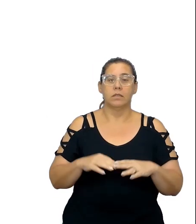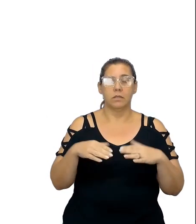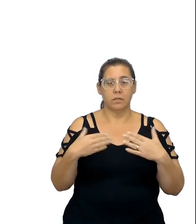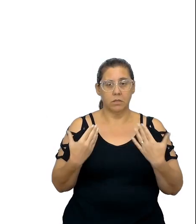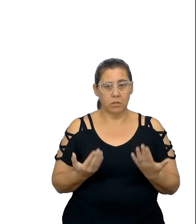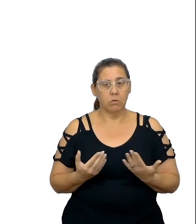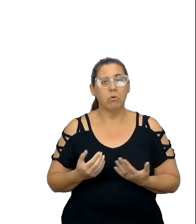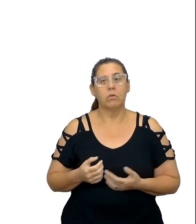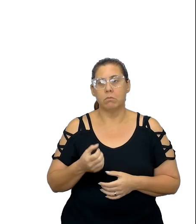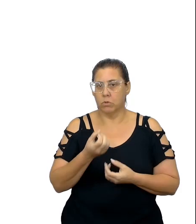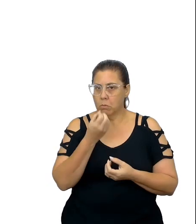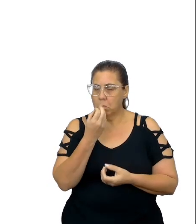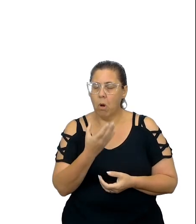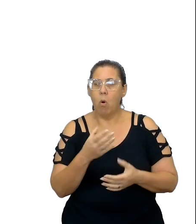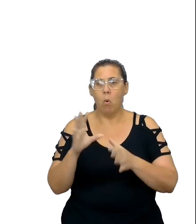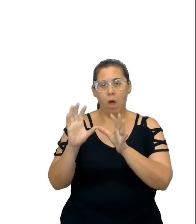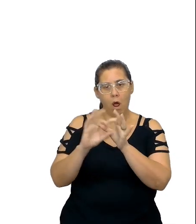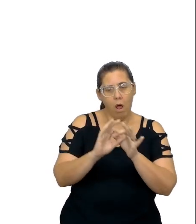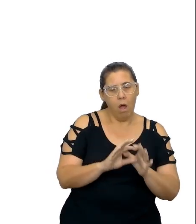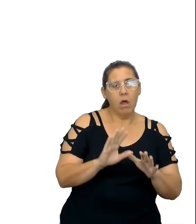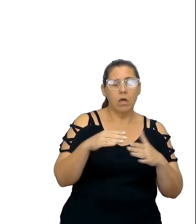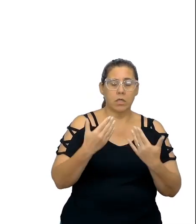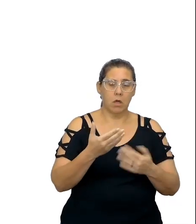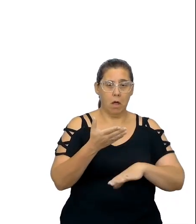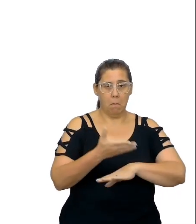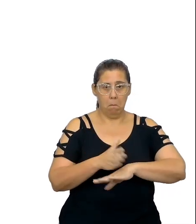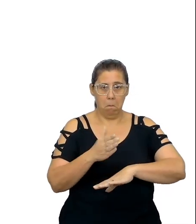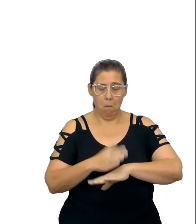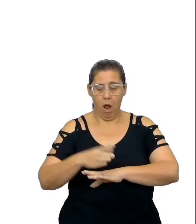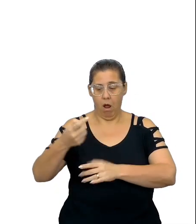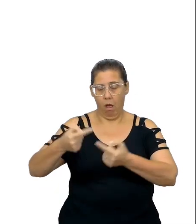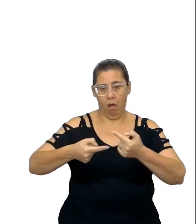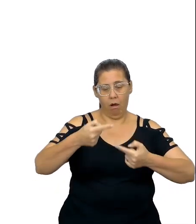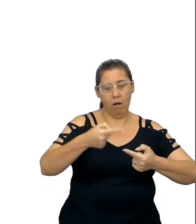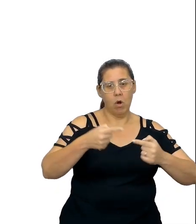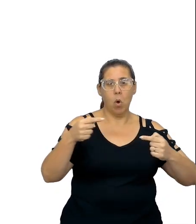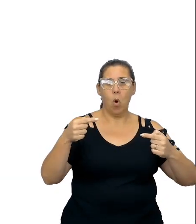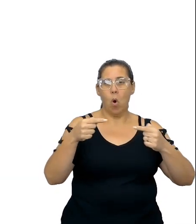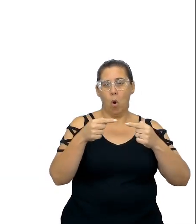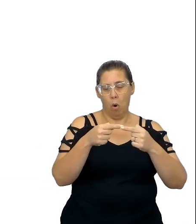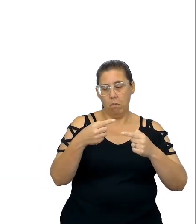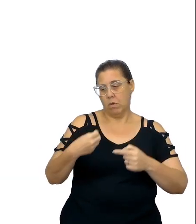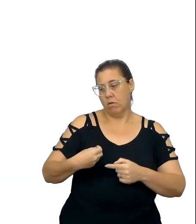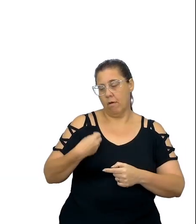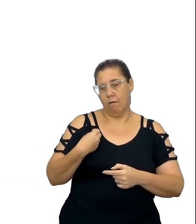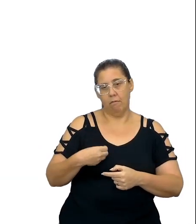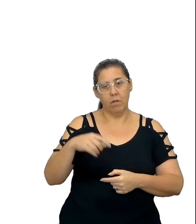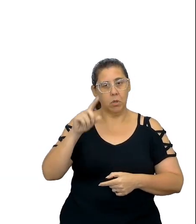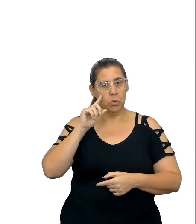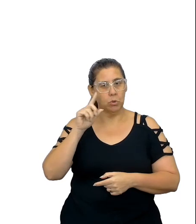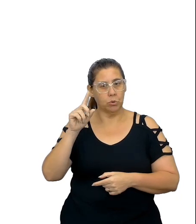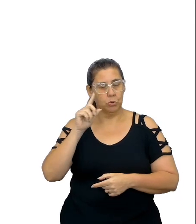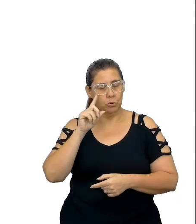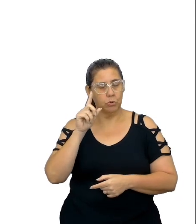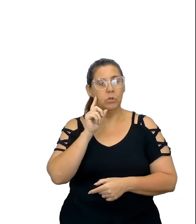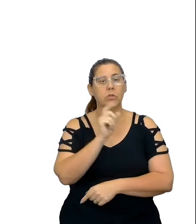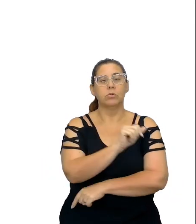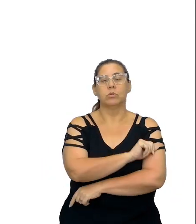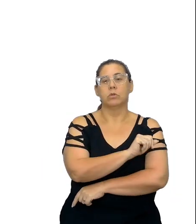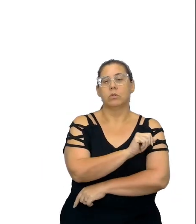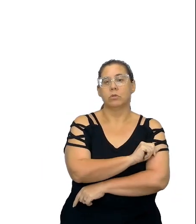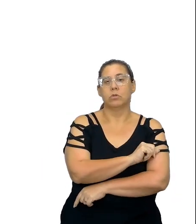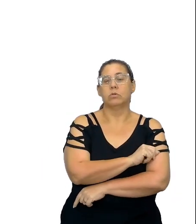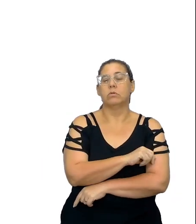nesse contexto. Então, a prática de debate associa-se demasiadamente com a vida cotidiana dos estudantes por meio